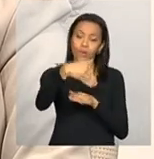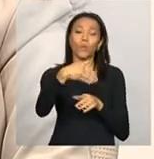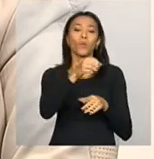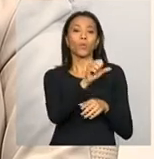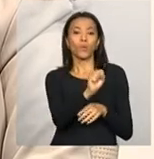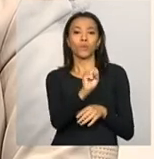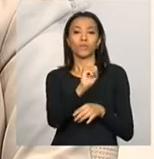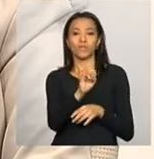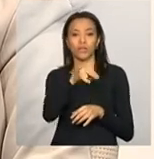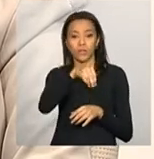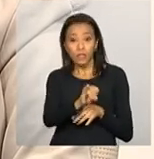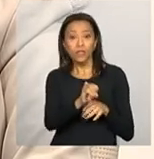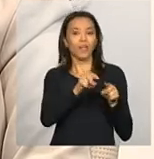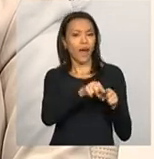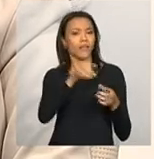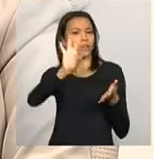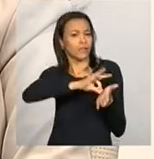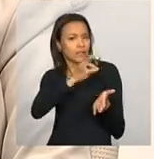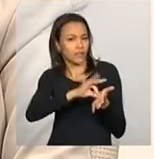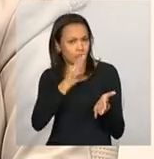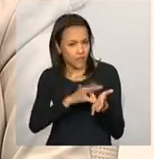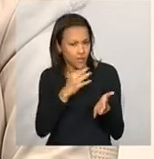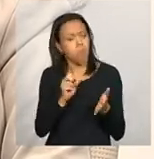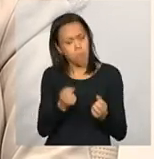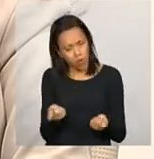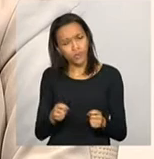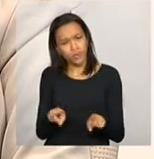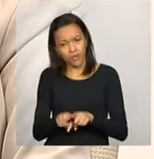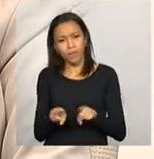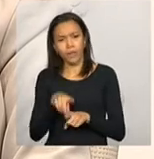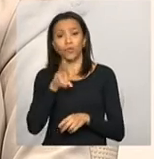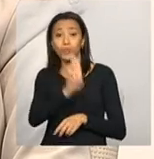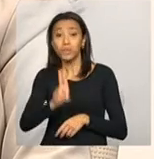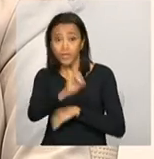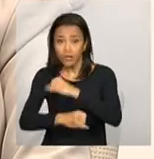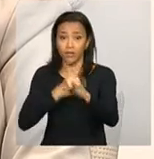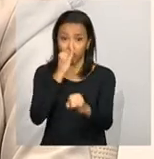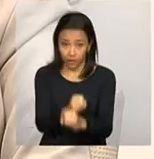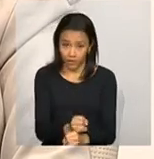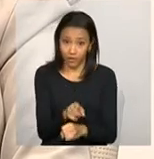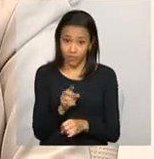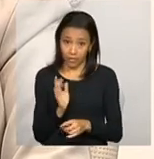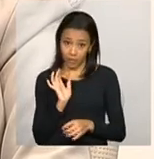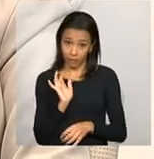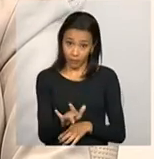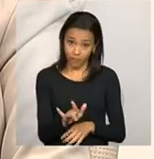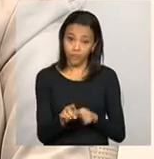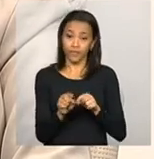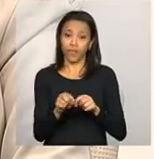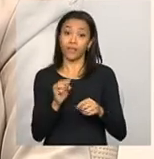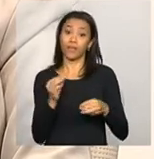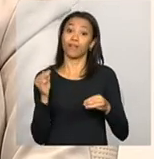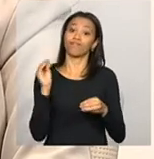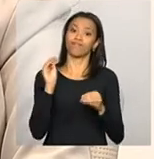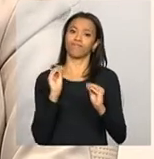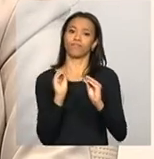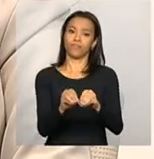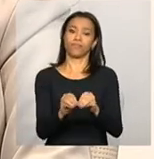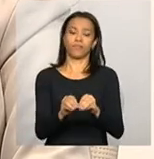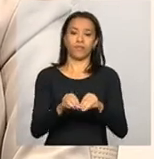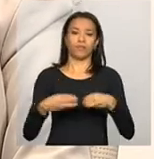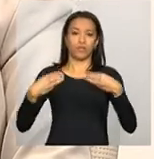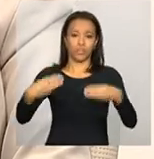ser inscritas, que podem ser também pela internet, por meio do sistema MTE Mais Emprego, que está na página do Ministério.